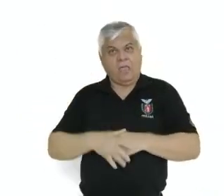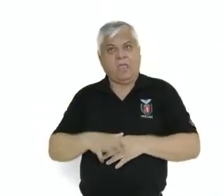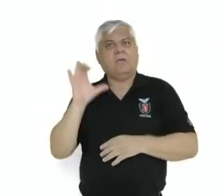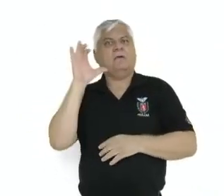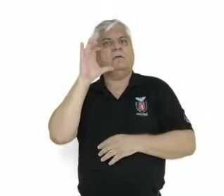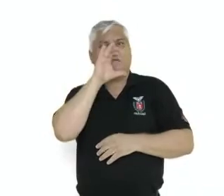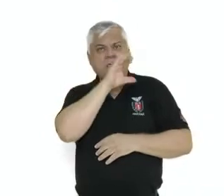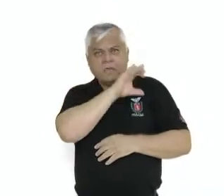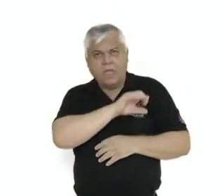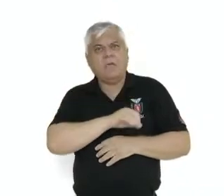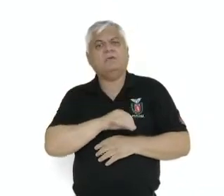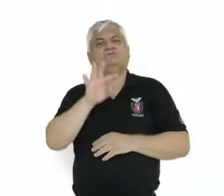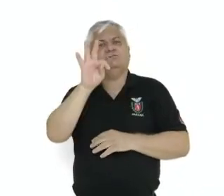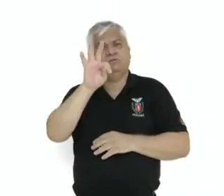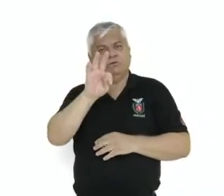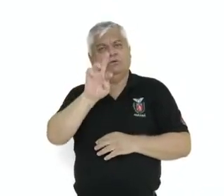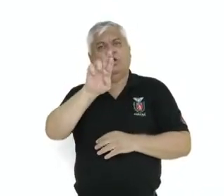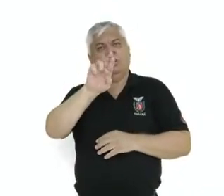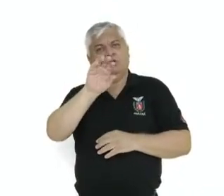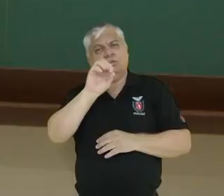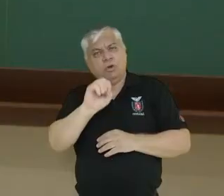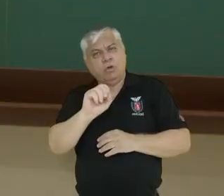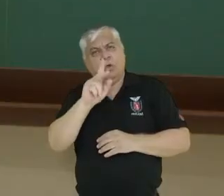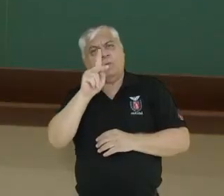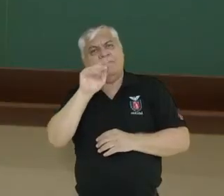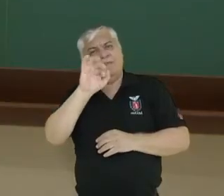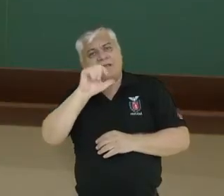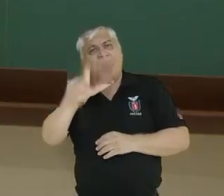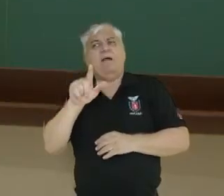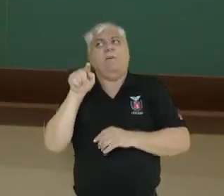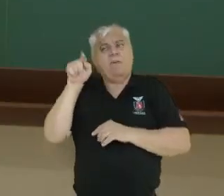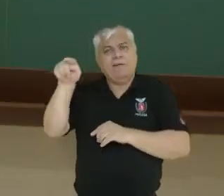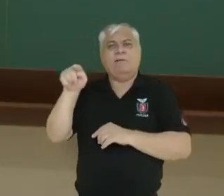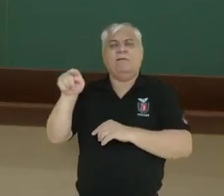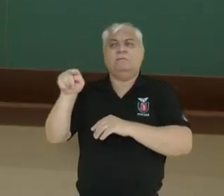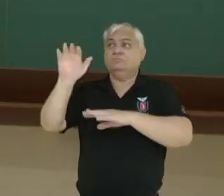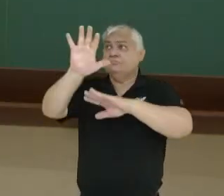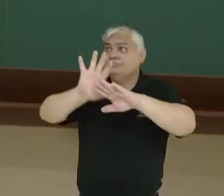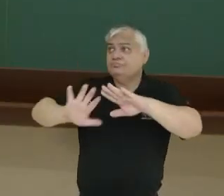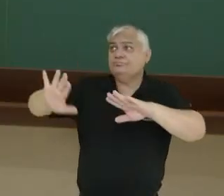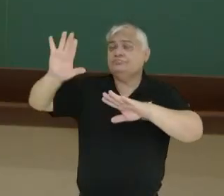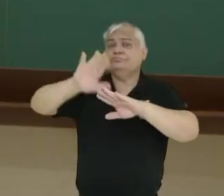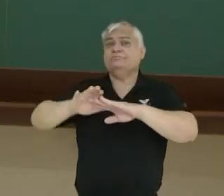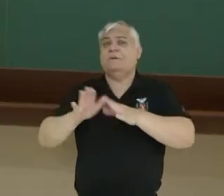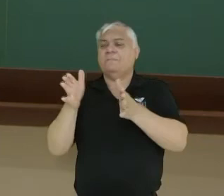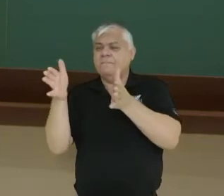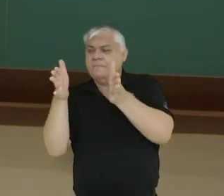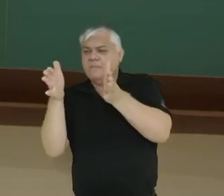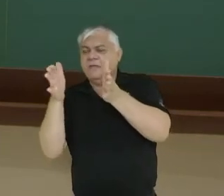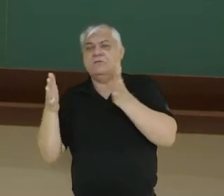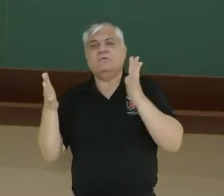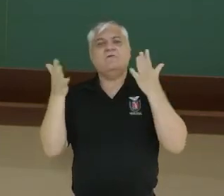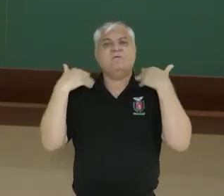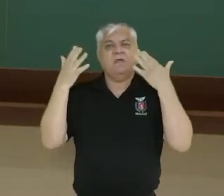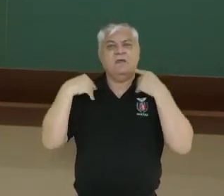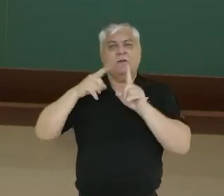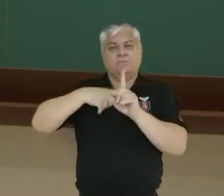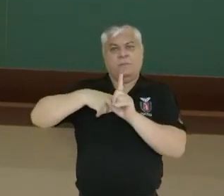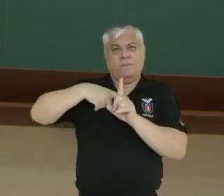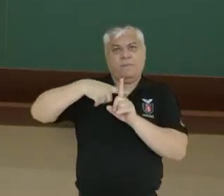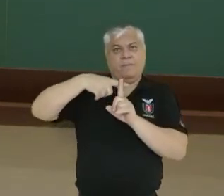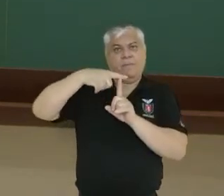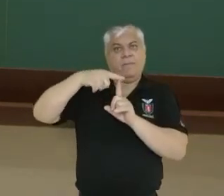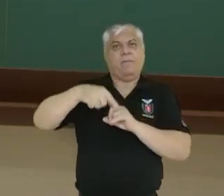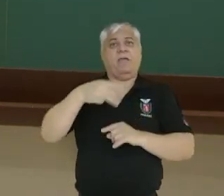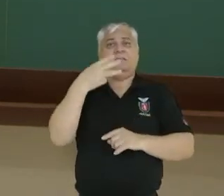de clima tropical. A tendência é que, principalmente nos períodos de verão, ali tenham temperaturas bastante elevadas,